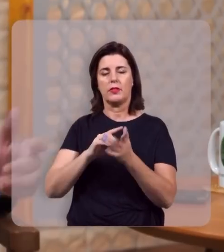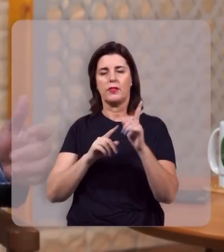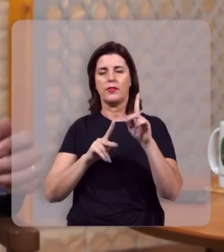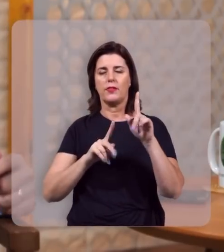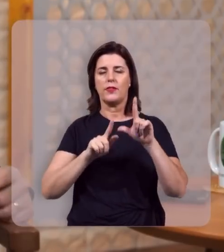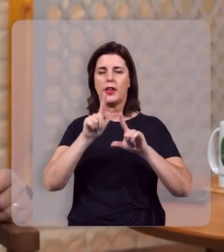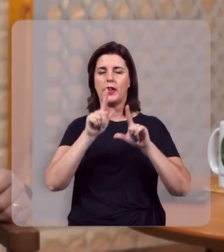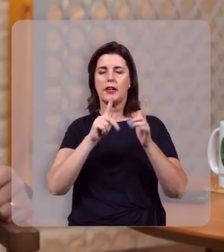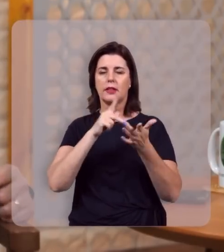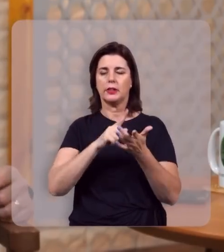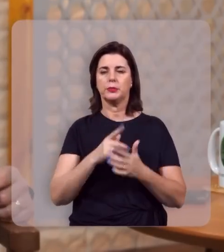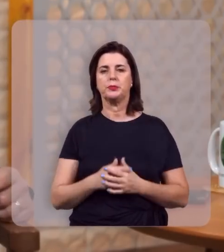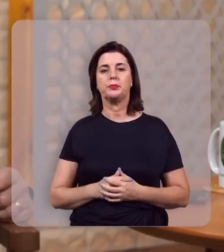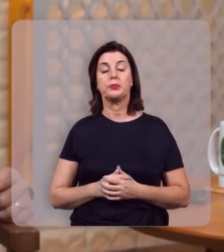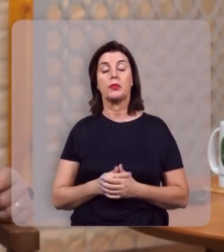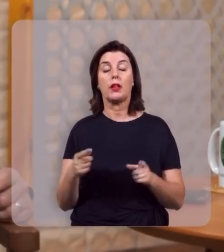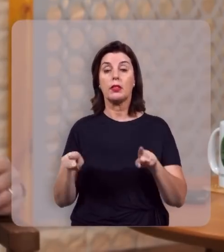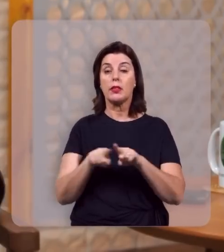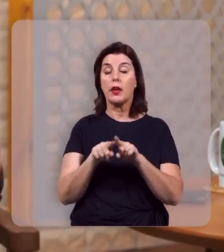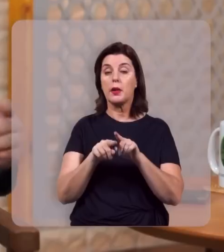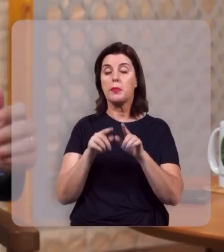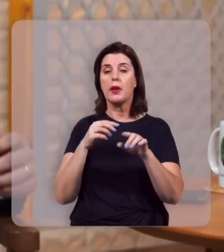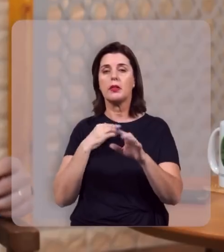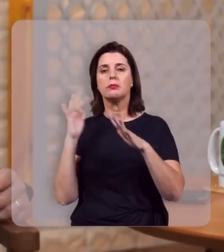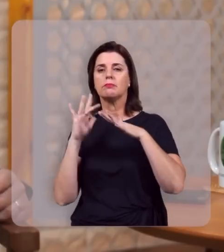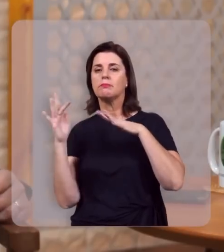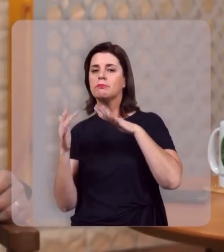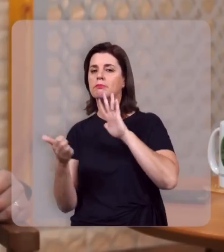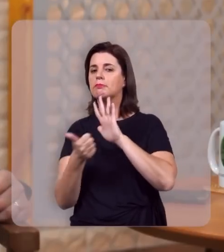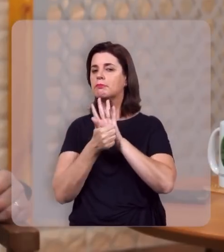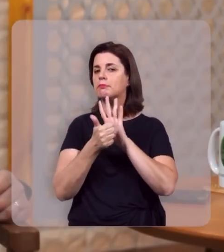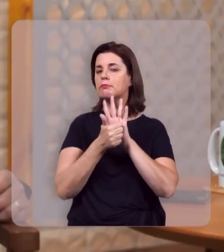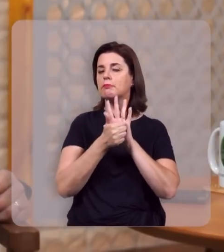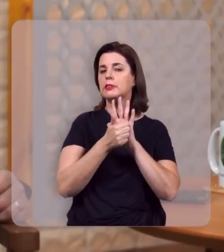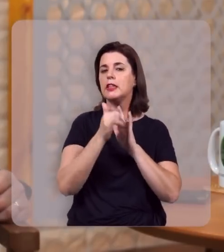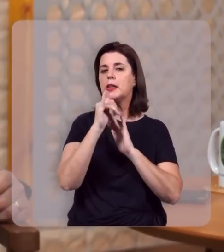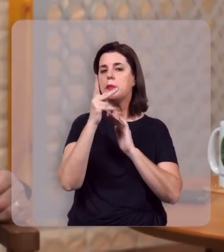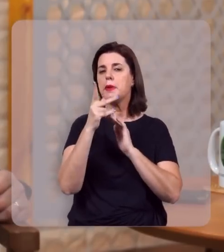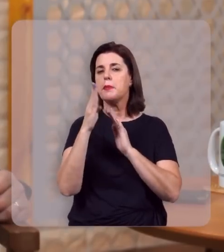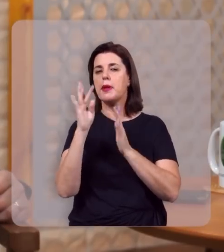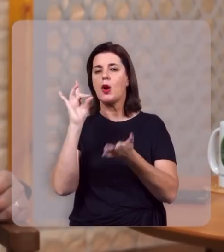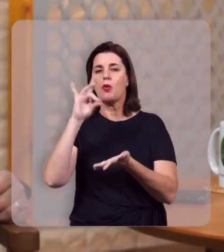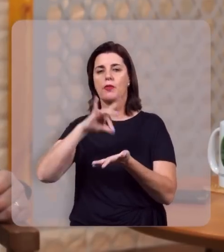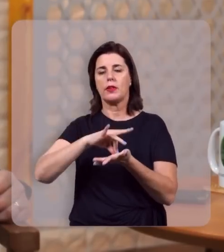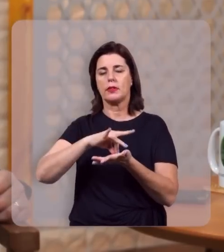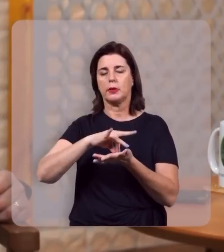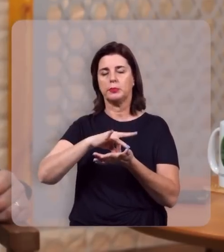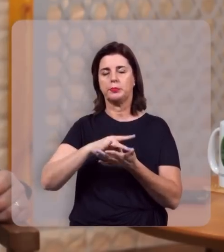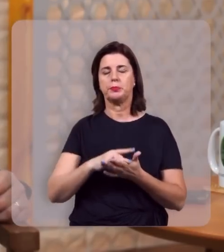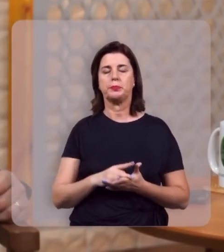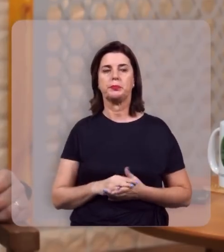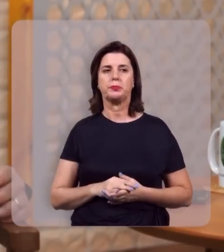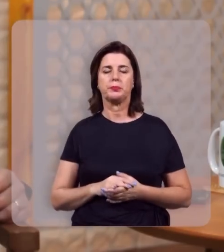youtube.com/programa Verdade e Vida. Siga também a Igreja Presbiteriana nas redes sociais, sempre procurando pelo